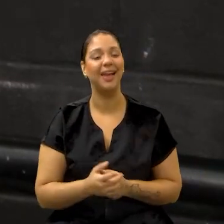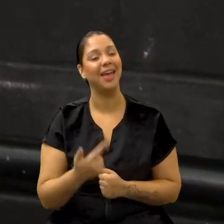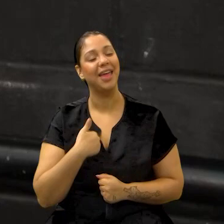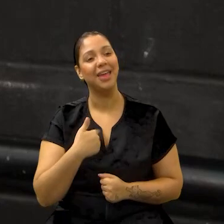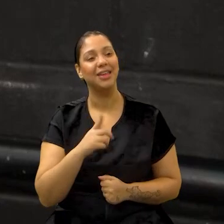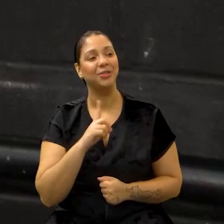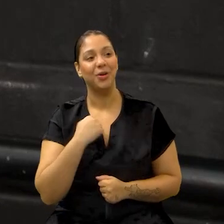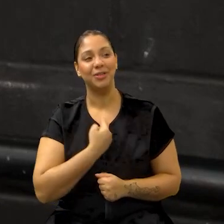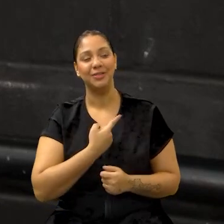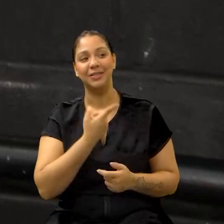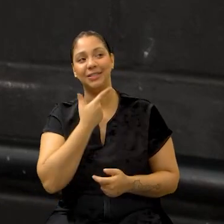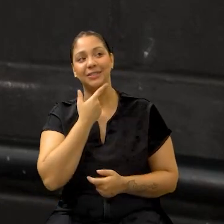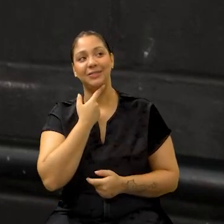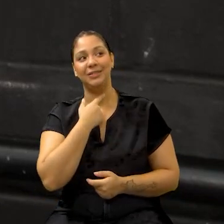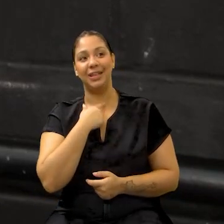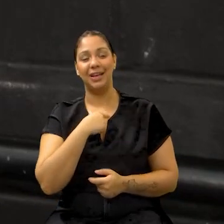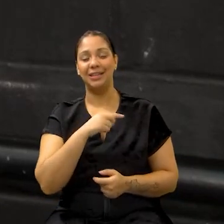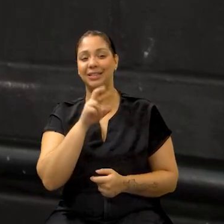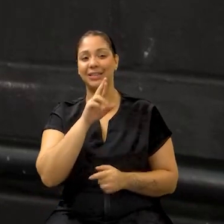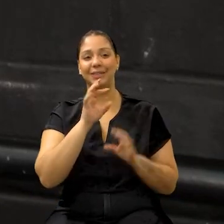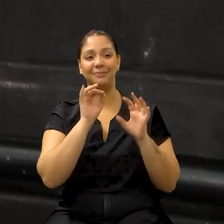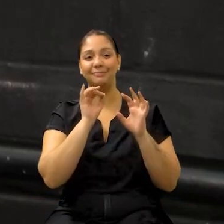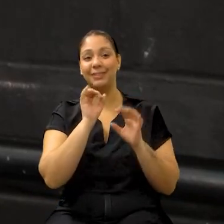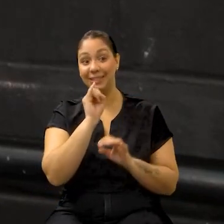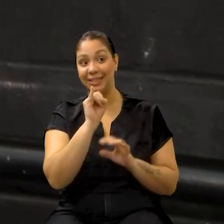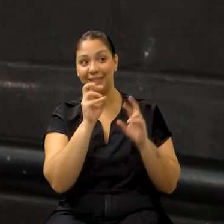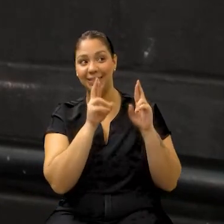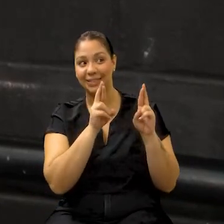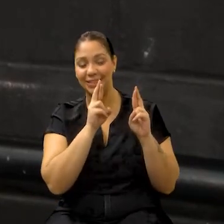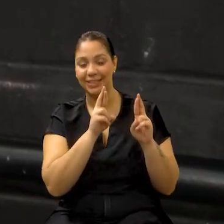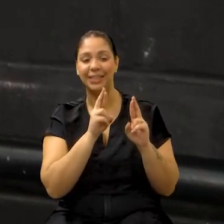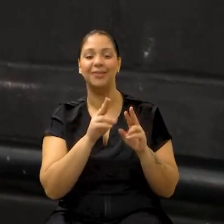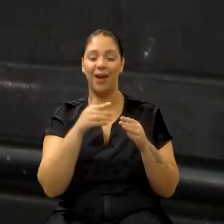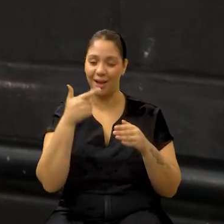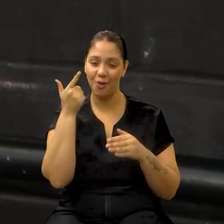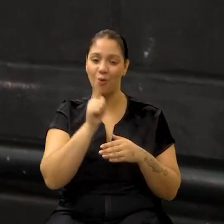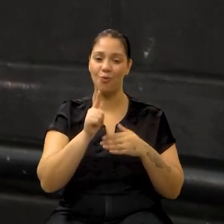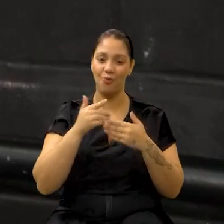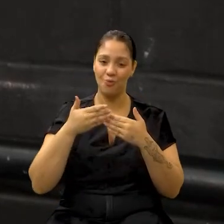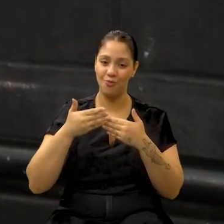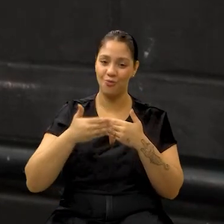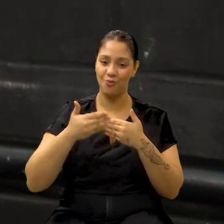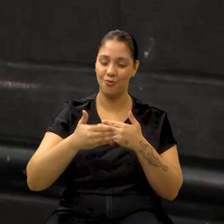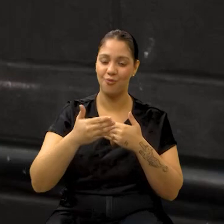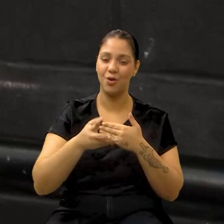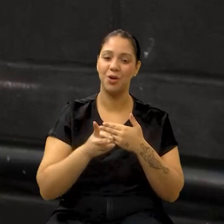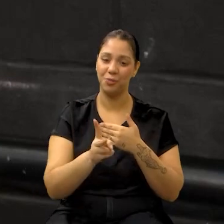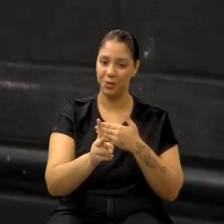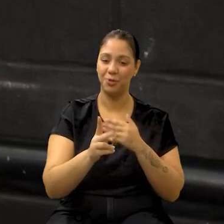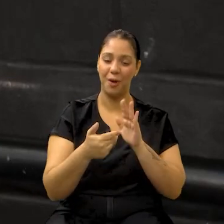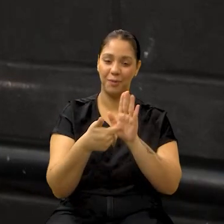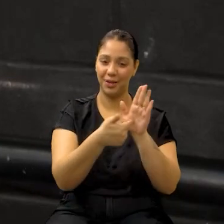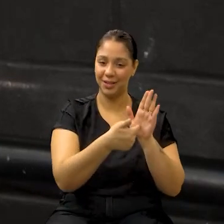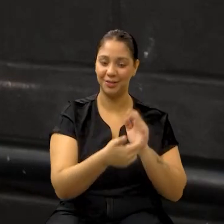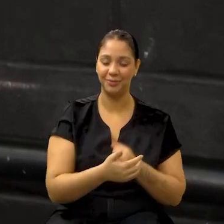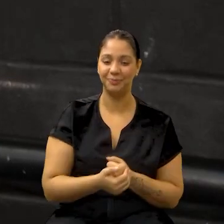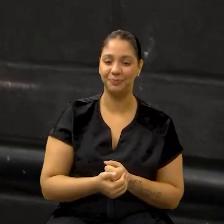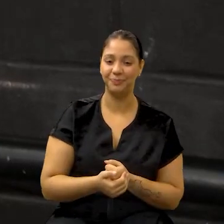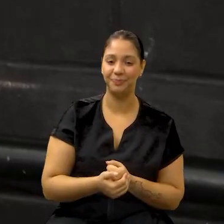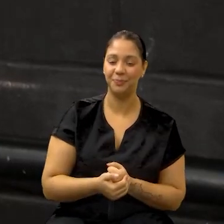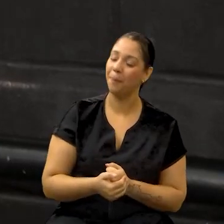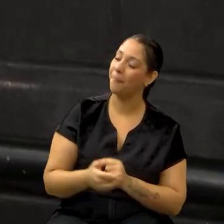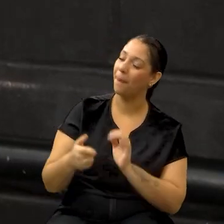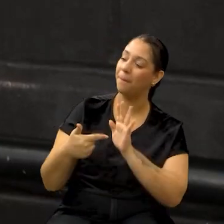Eu acho que a gente tem muito essa vontade, e se tudo der certo, a gente vai sim prosseguir com essas